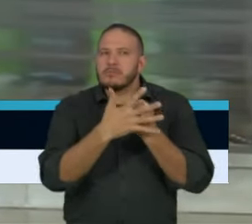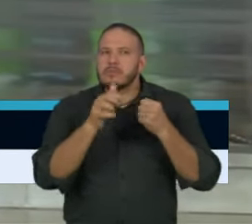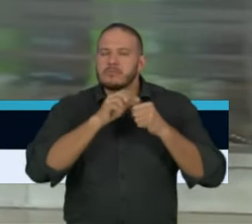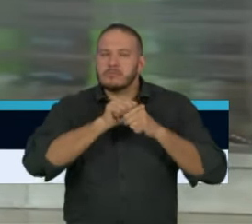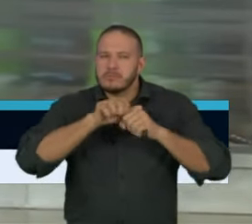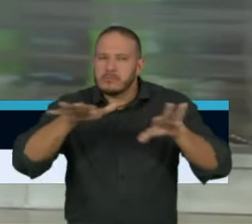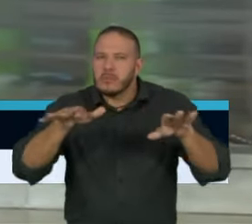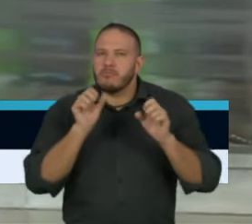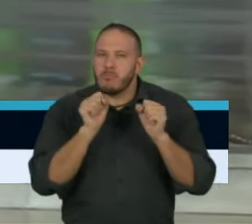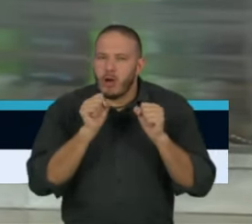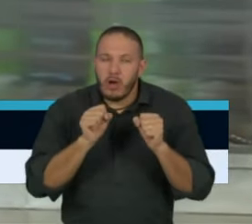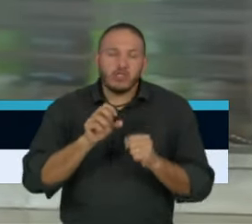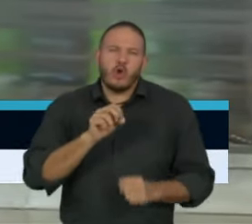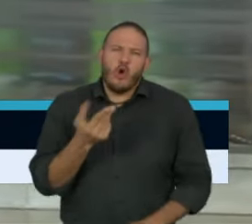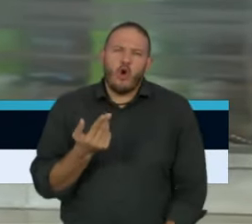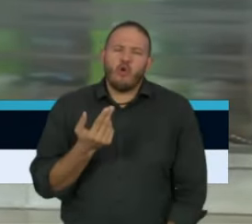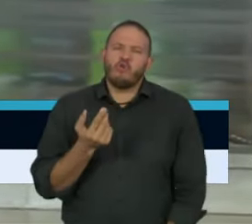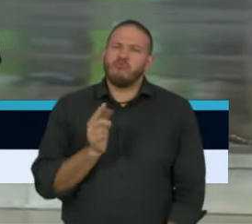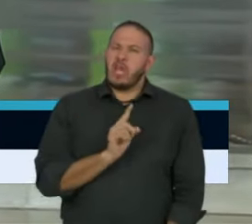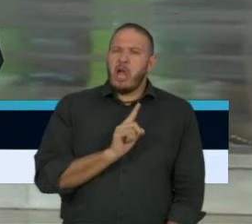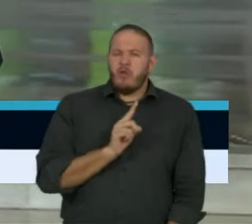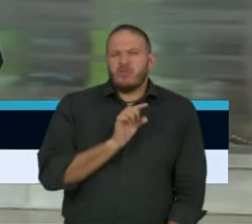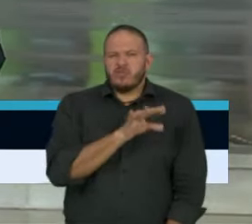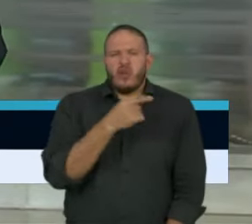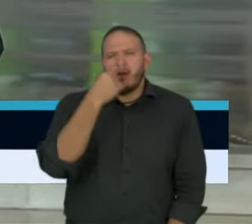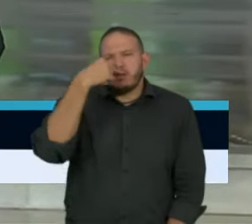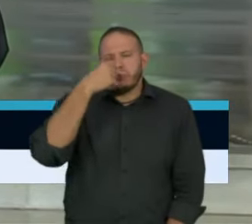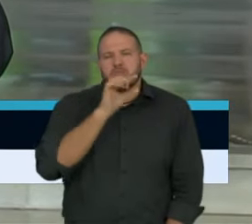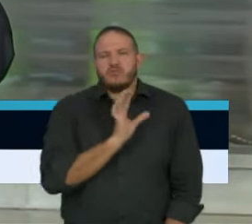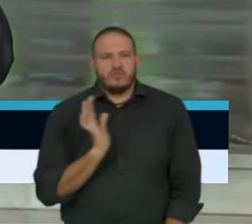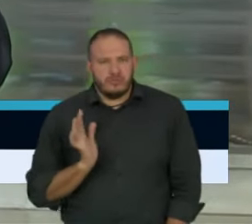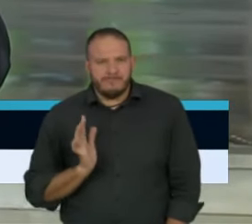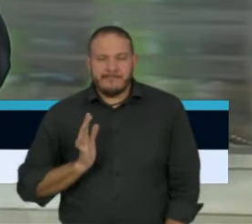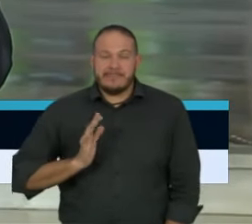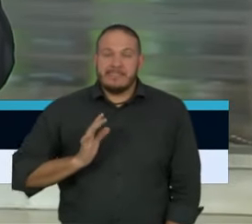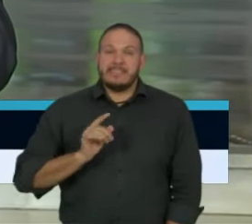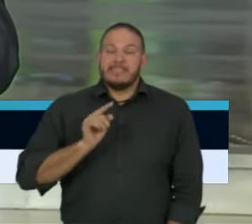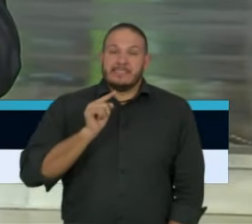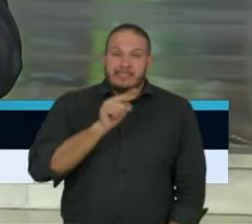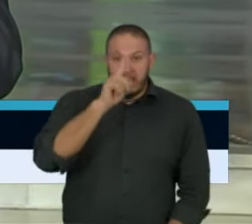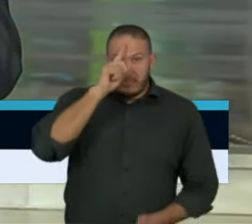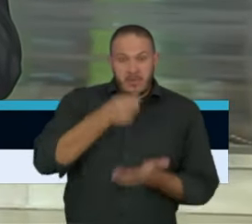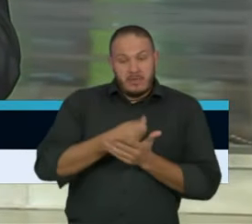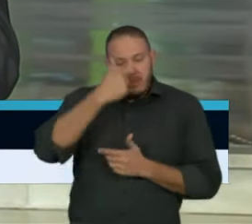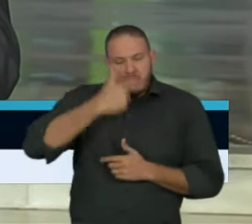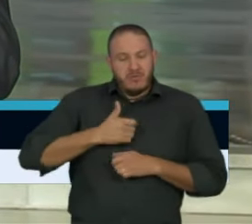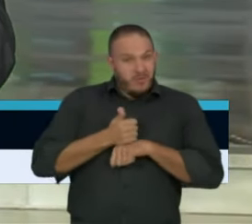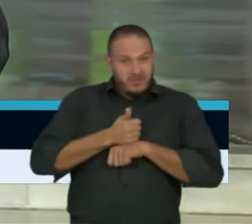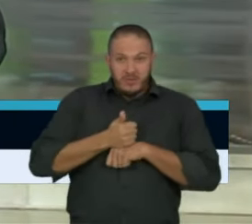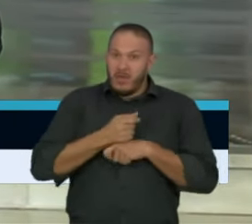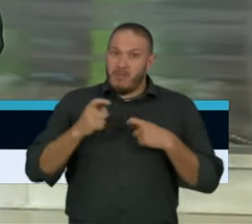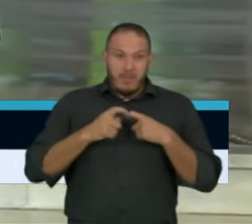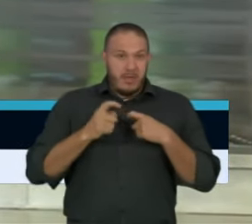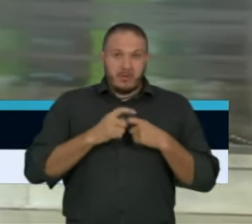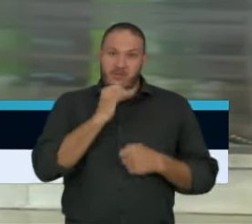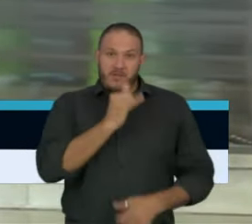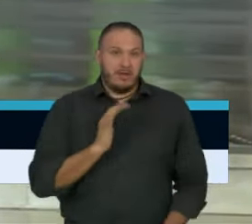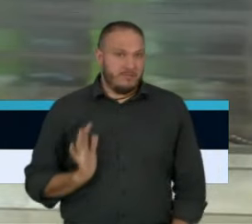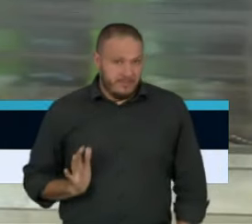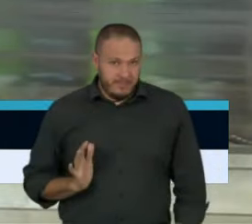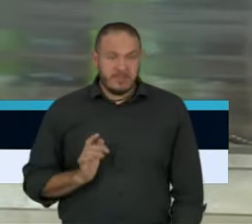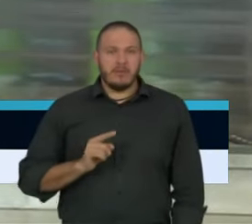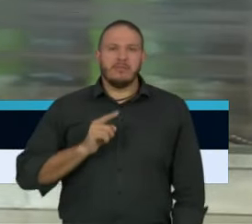ou se é um estado gripal. É decisão do médico a notificação. Então, ele